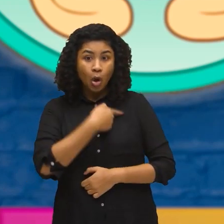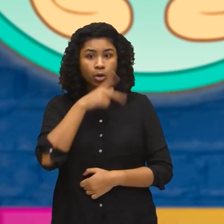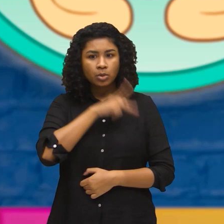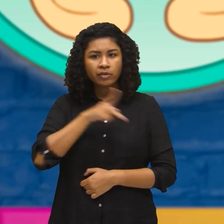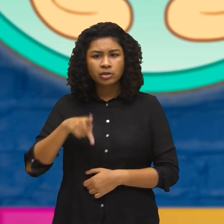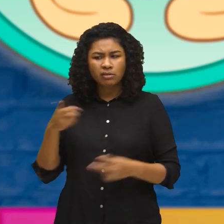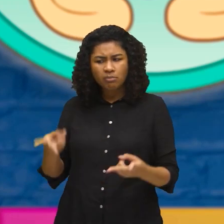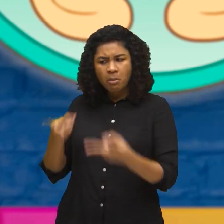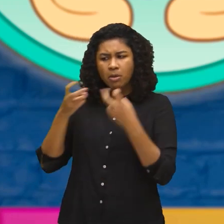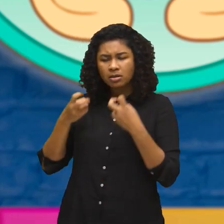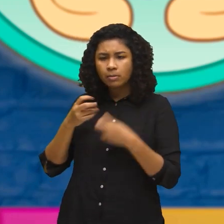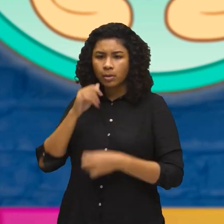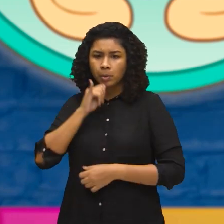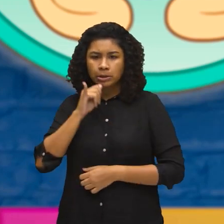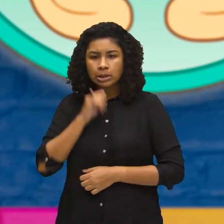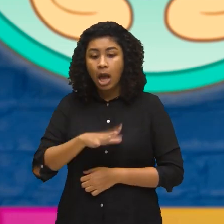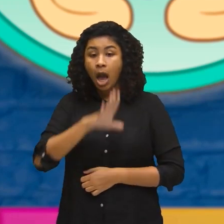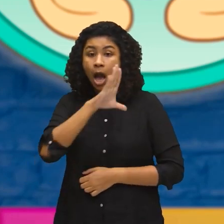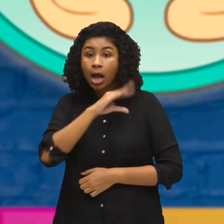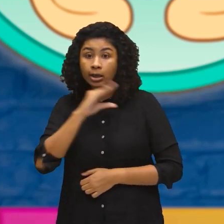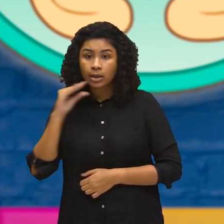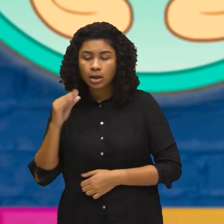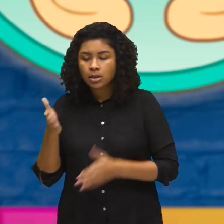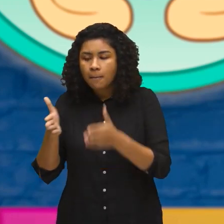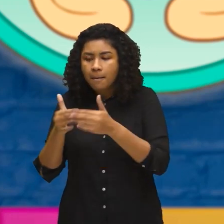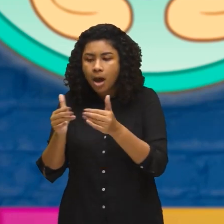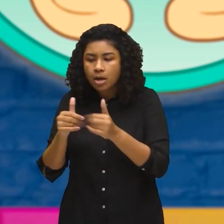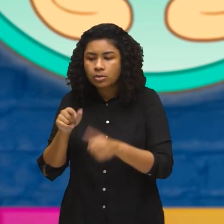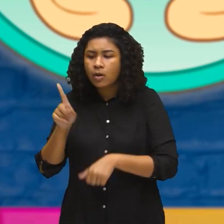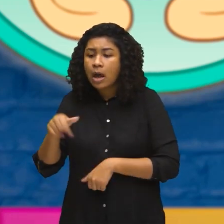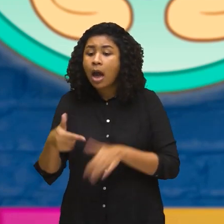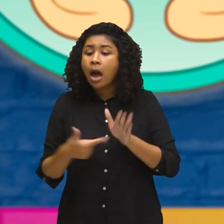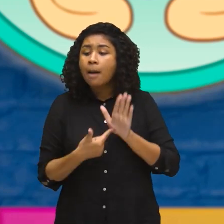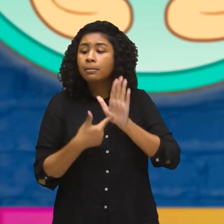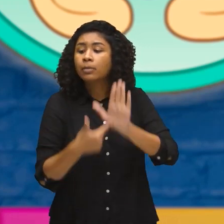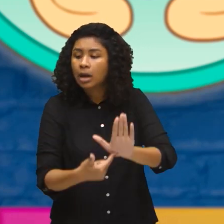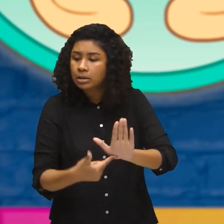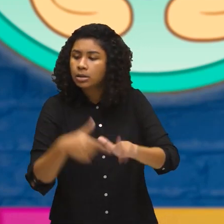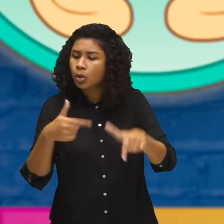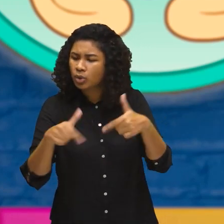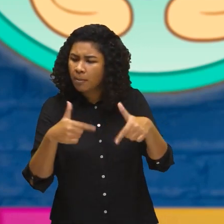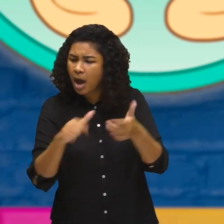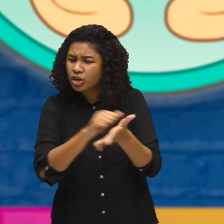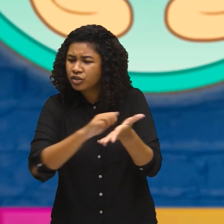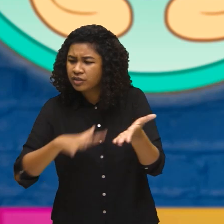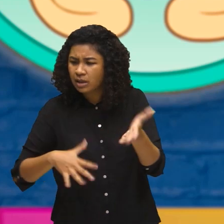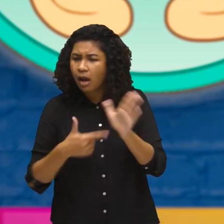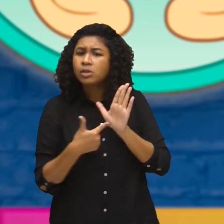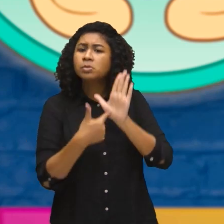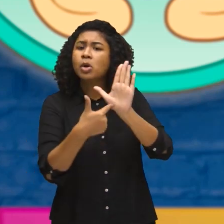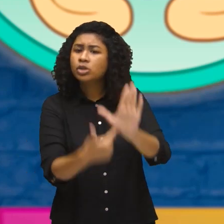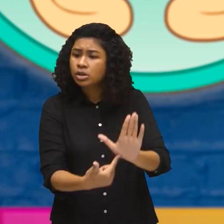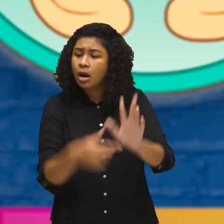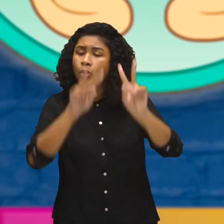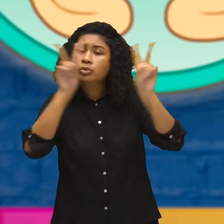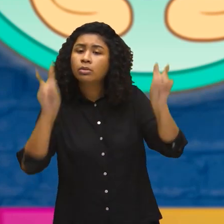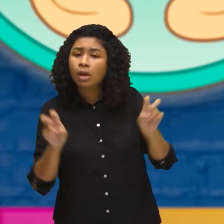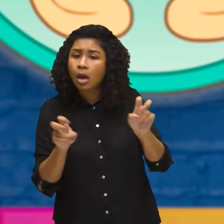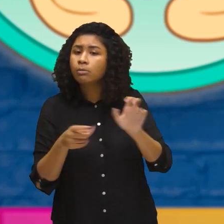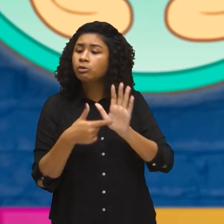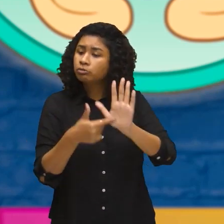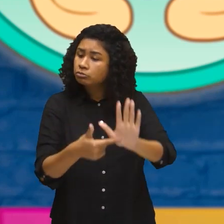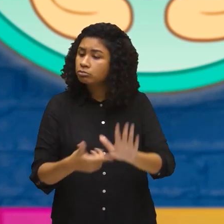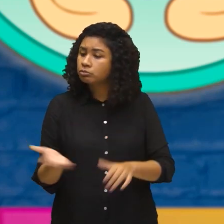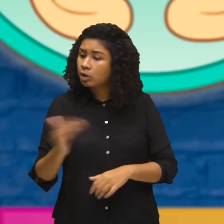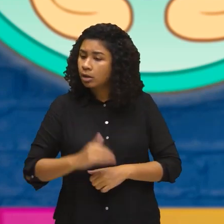quando aquela criança, de uma certa forma, a gente pede para ela apresentar um trabalho, fazer uma exposição do seu trabalho,